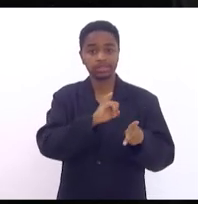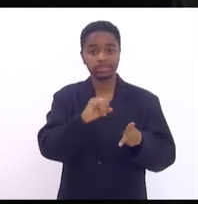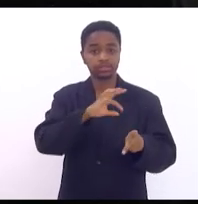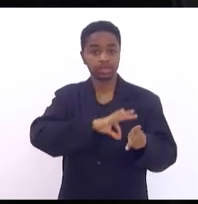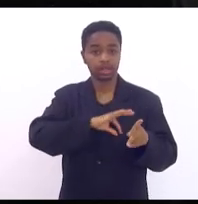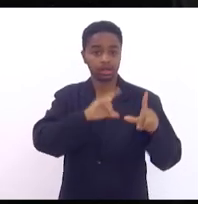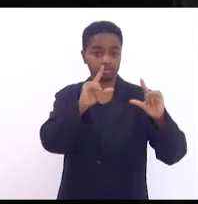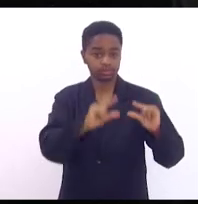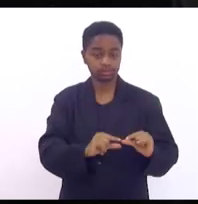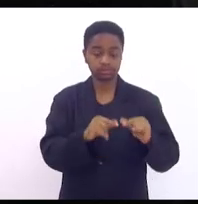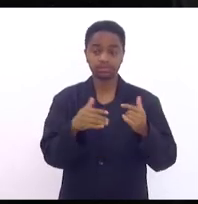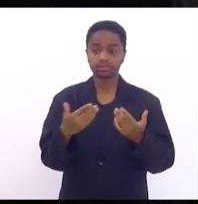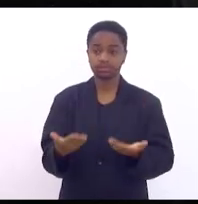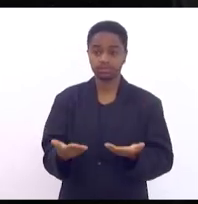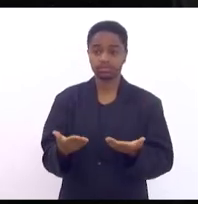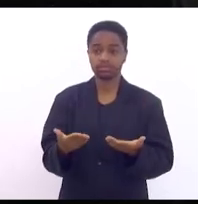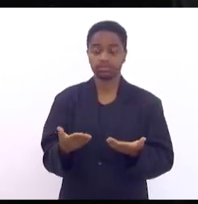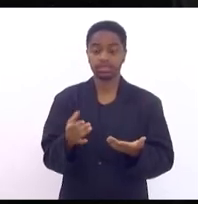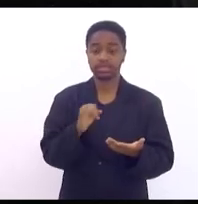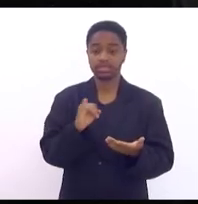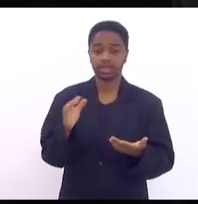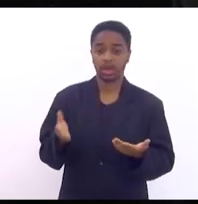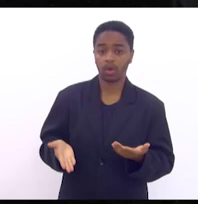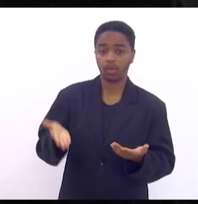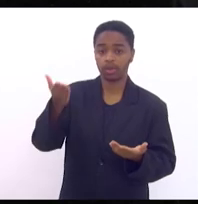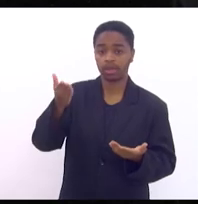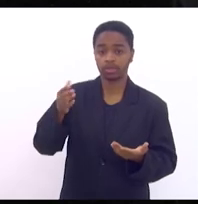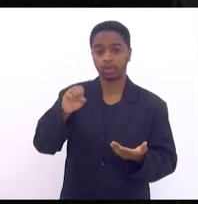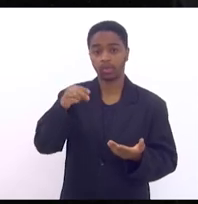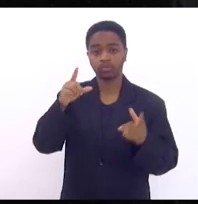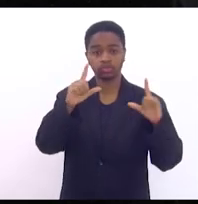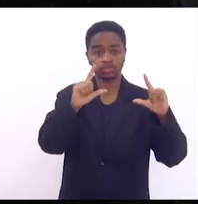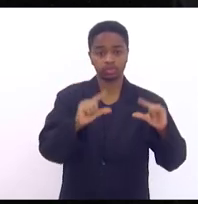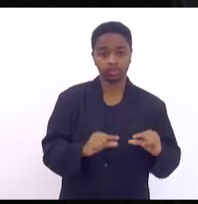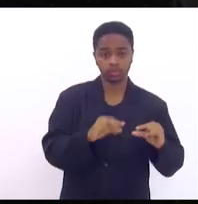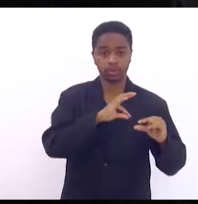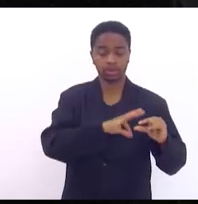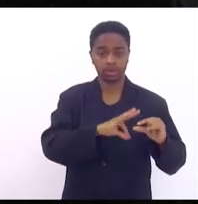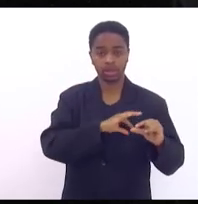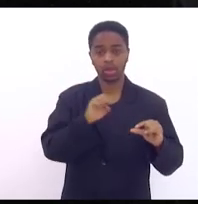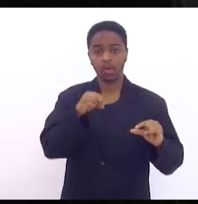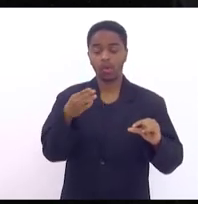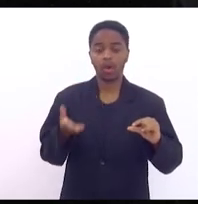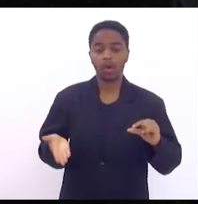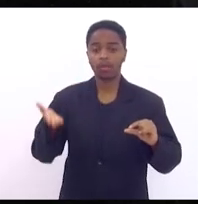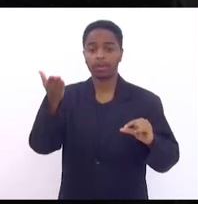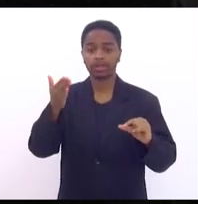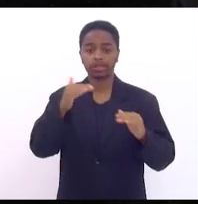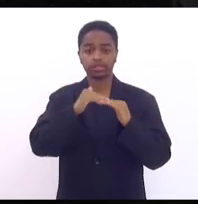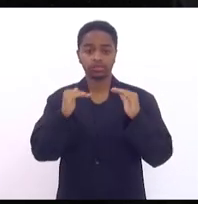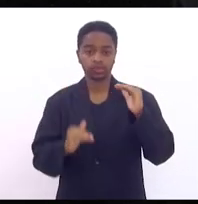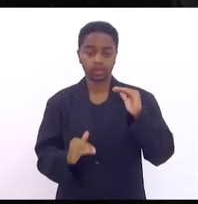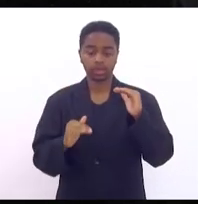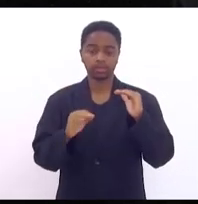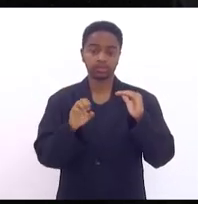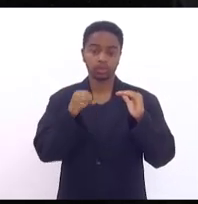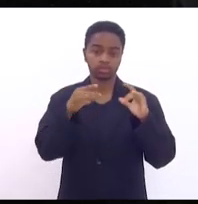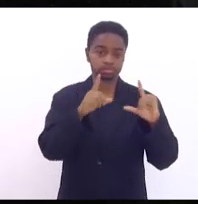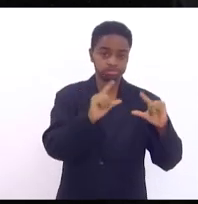menos. Então, seja mais ou menos renda, seja mais ou menos desigualdade, o tributo